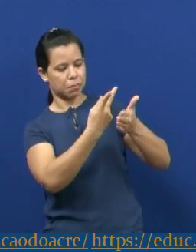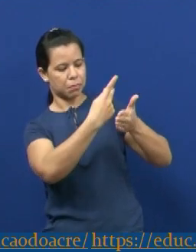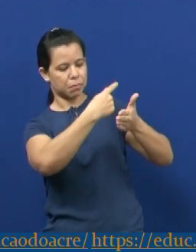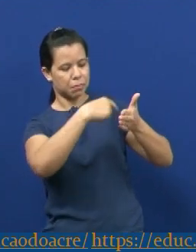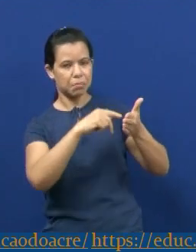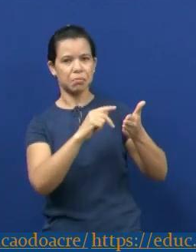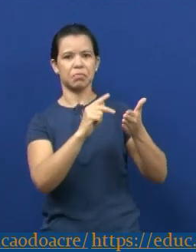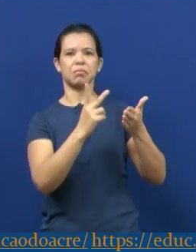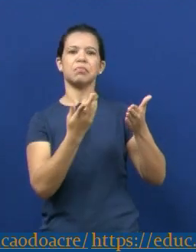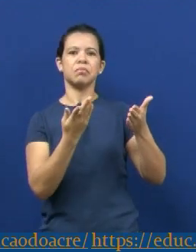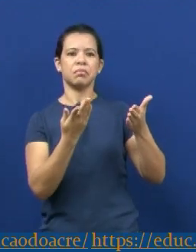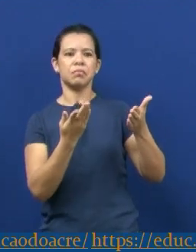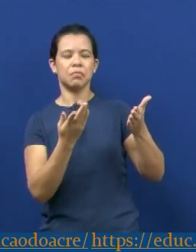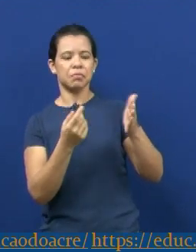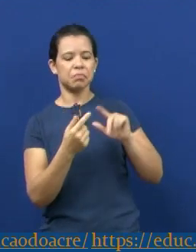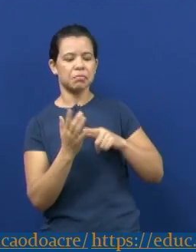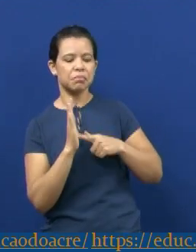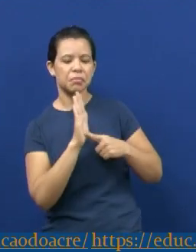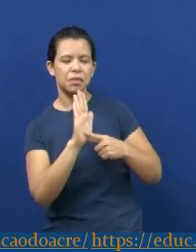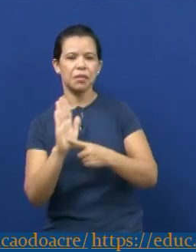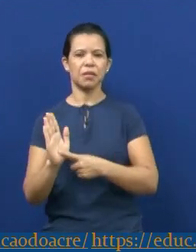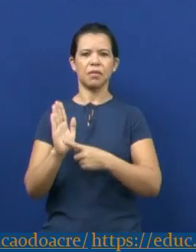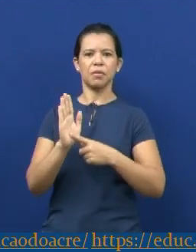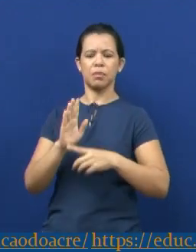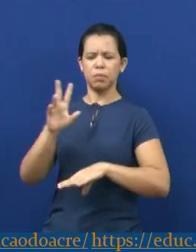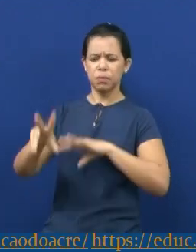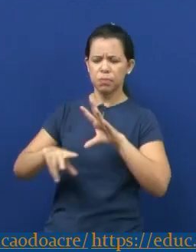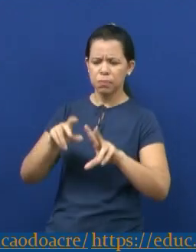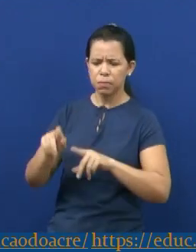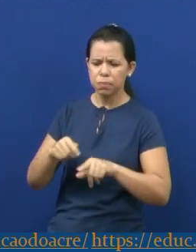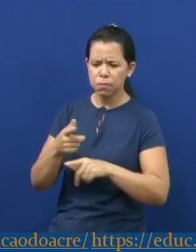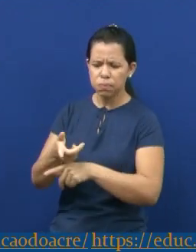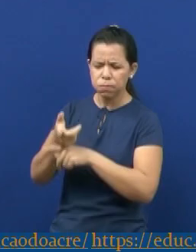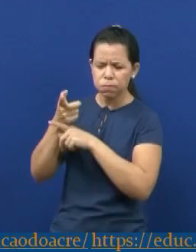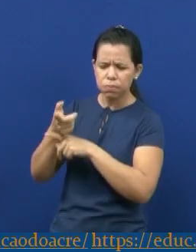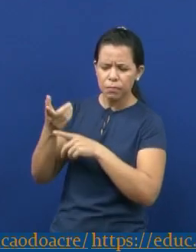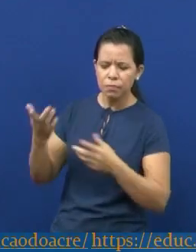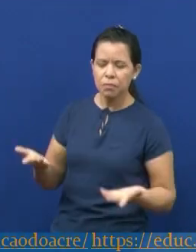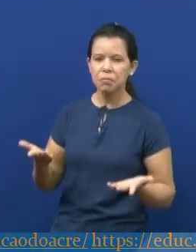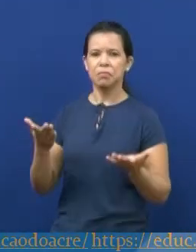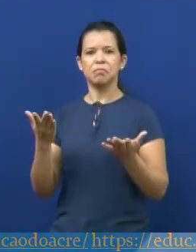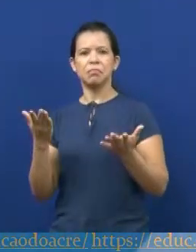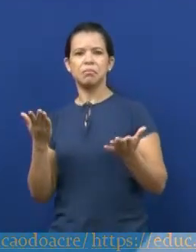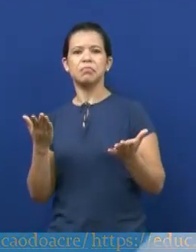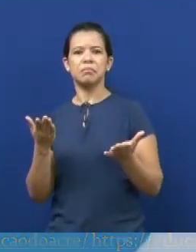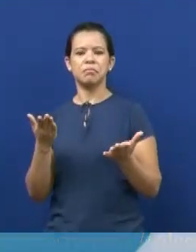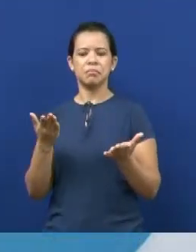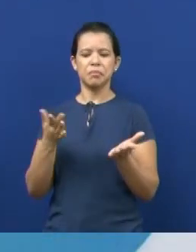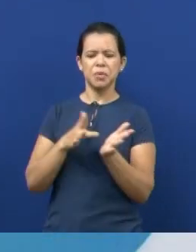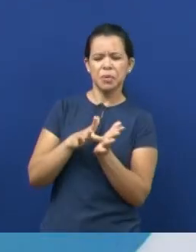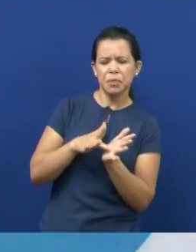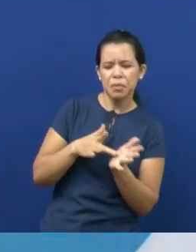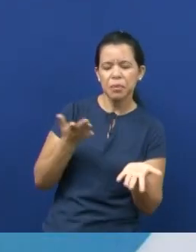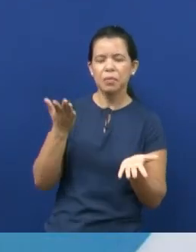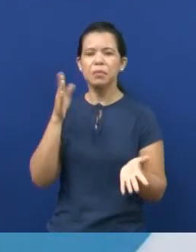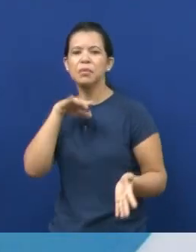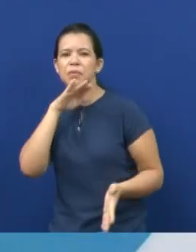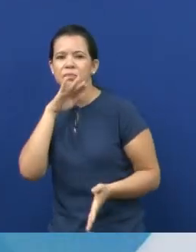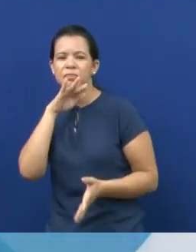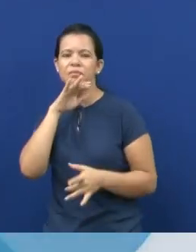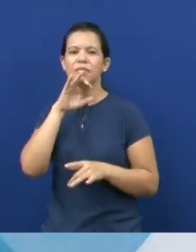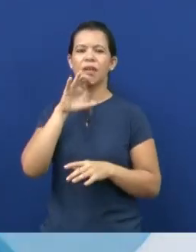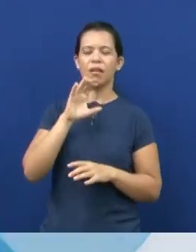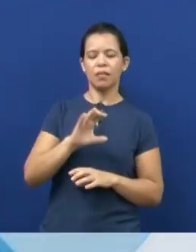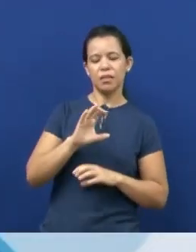ao seu dia a dia imitavam a caça imitavam os animais e assim eles passavam seu dia a dia para os